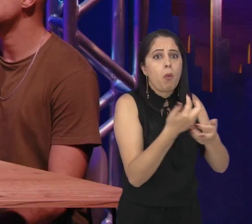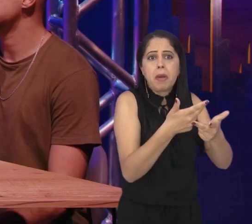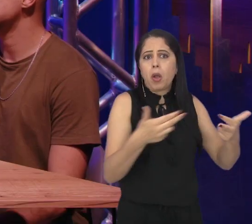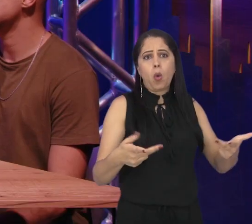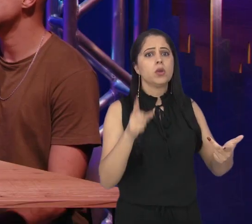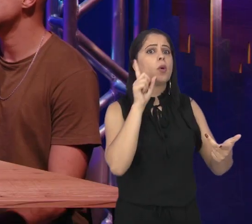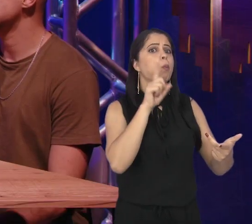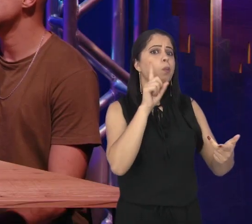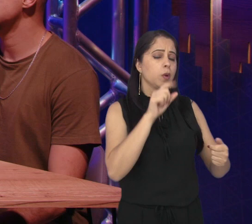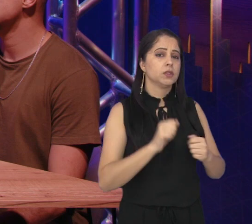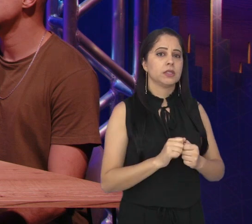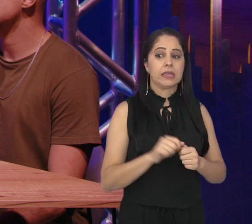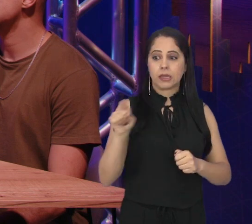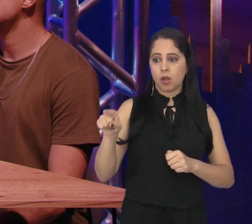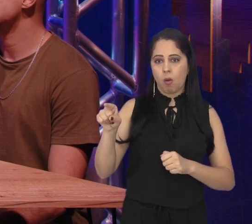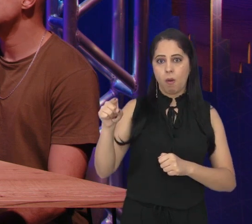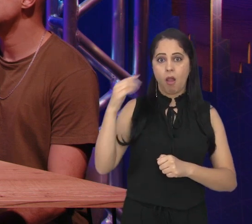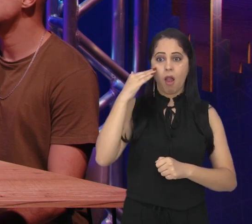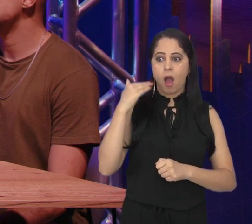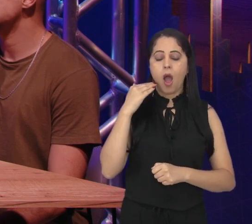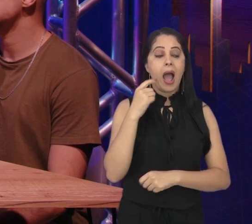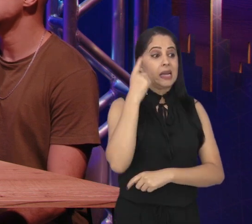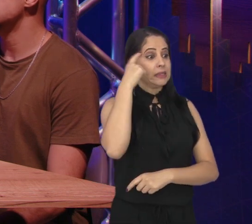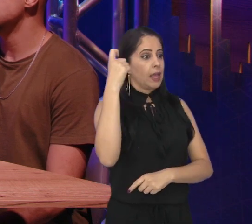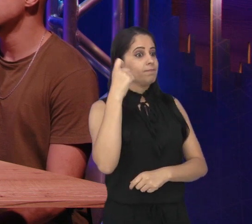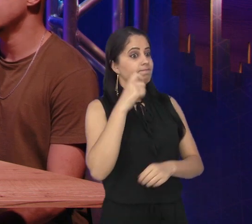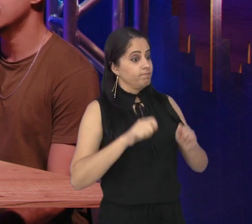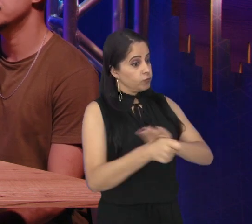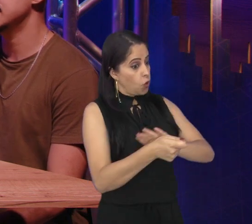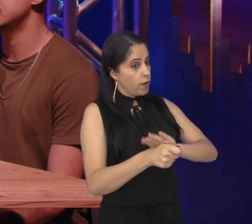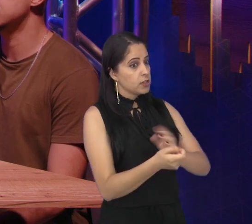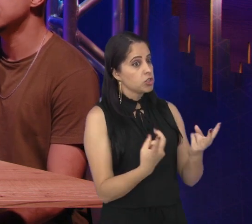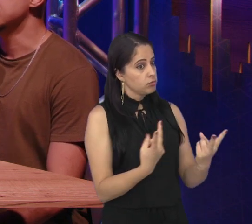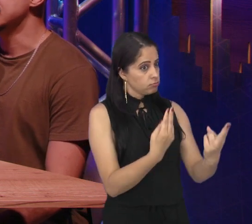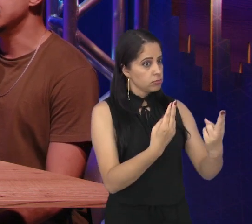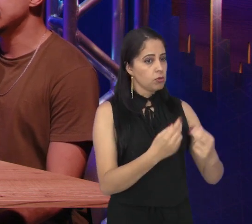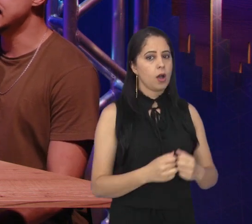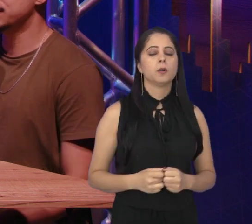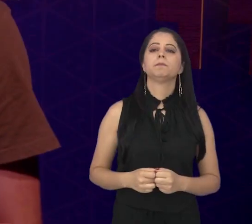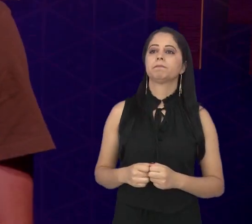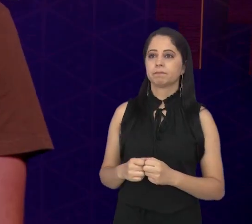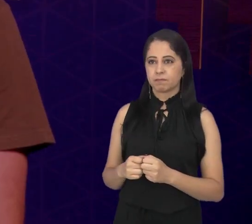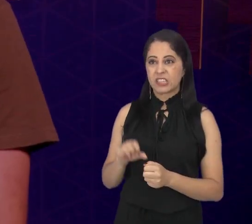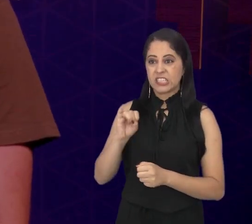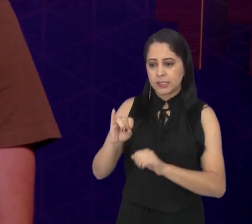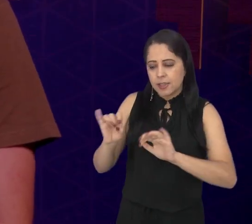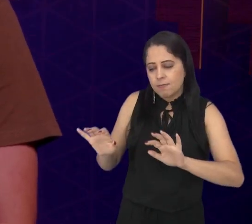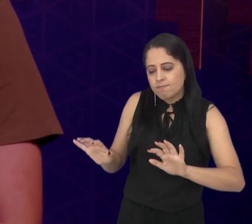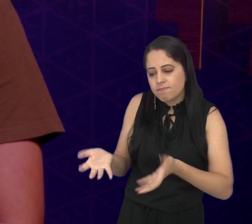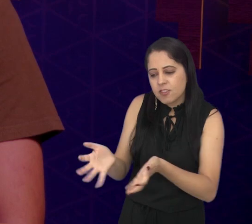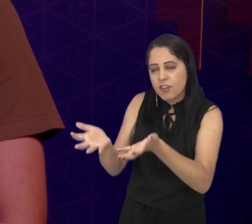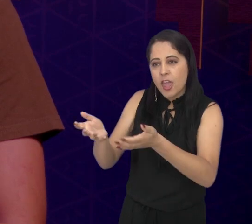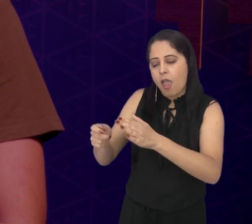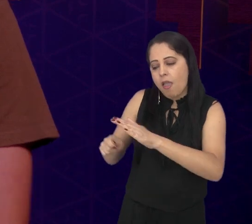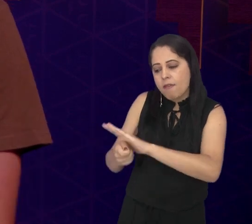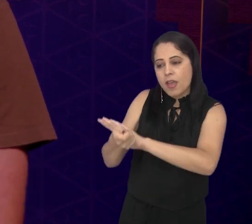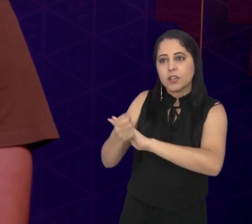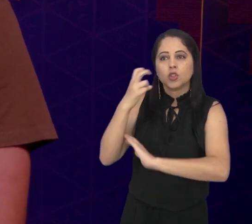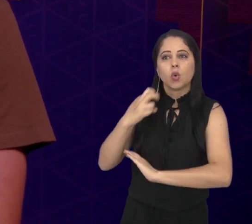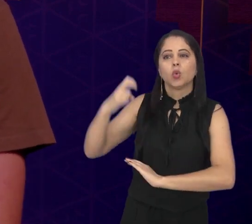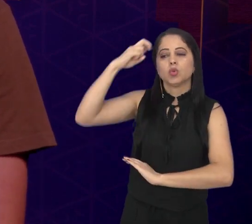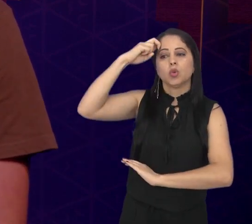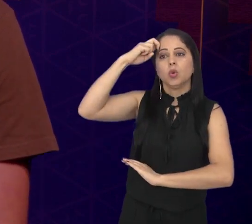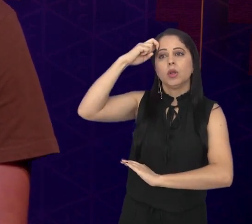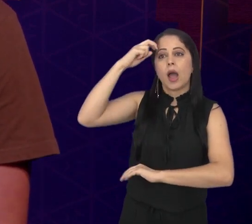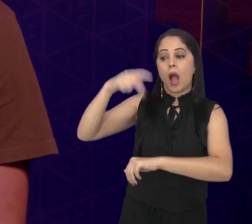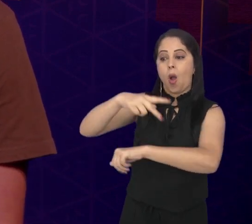década de 90, eles decidiram, então, fomentar a cultura. Ah, maneiro. E aí, fomentando a cultura, o país